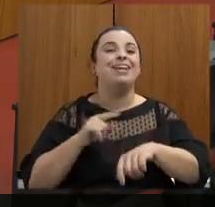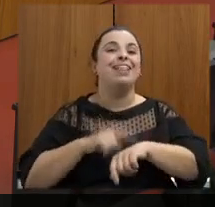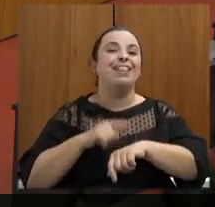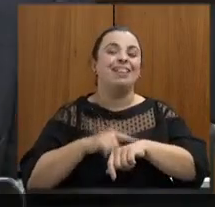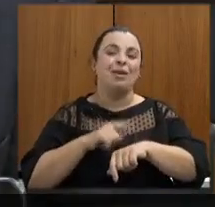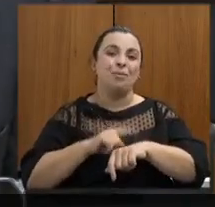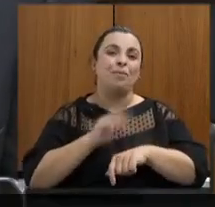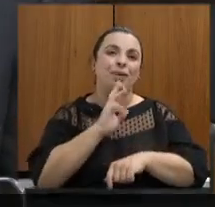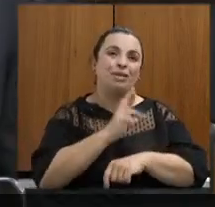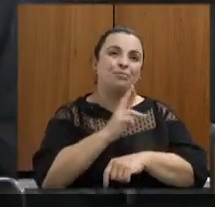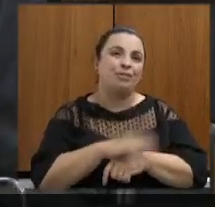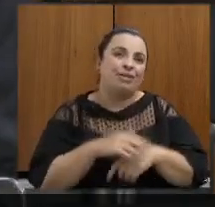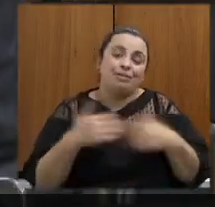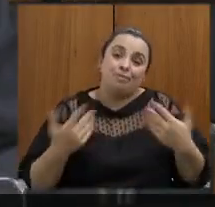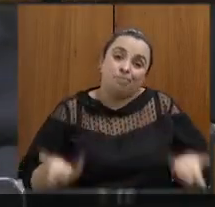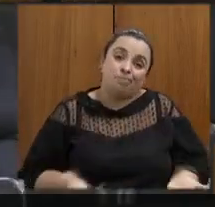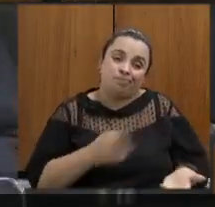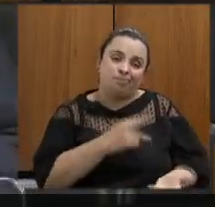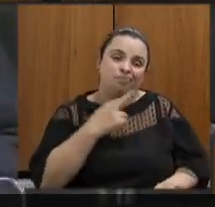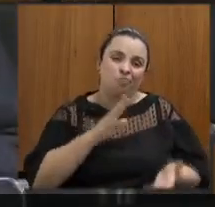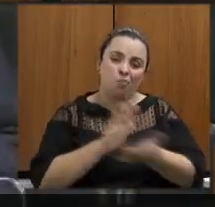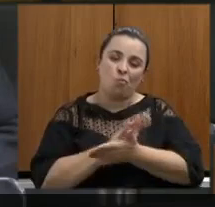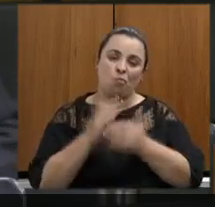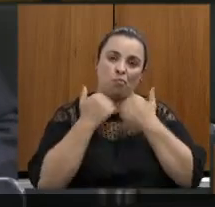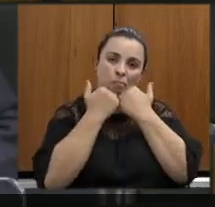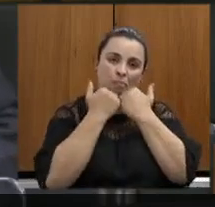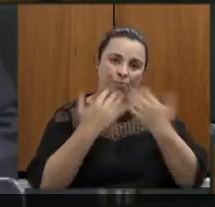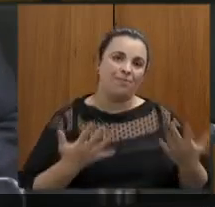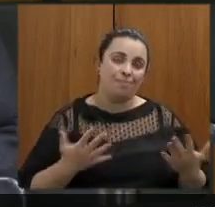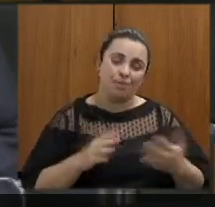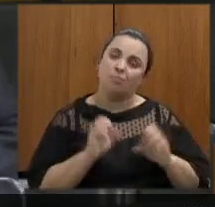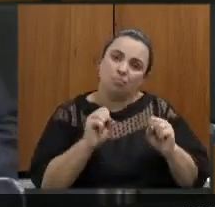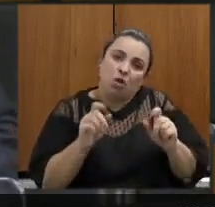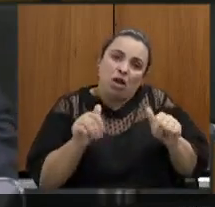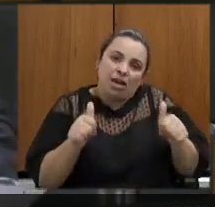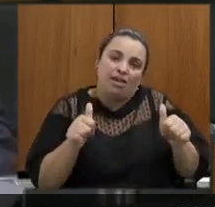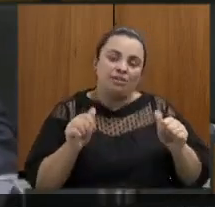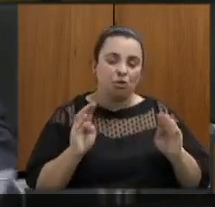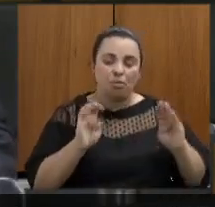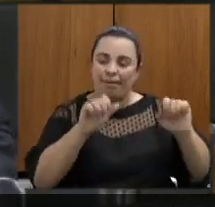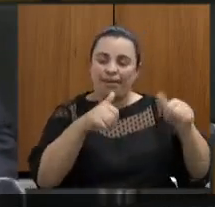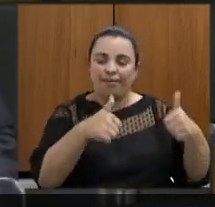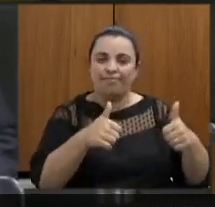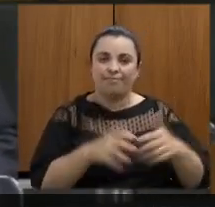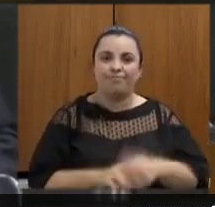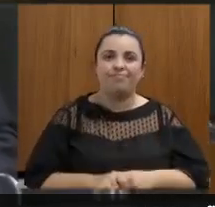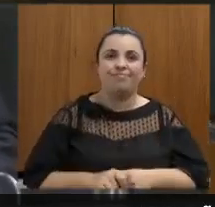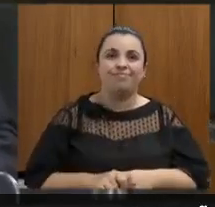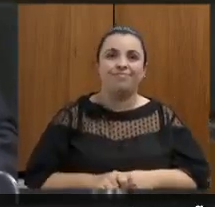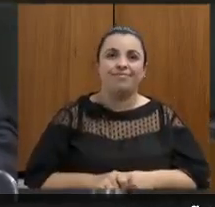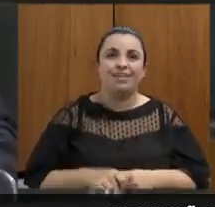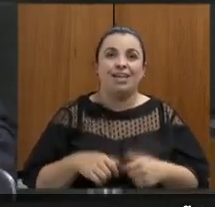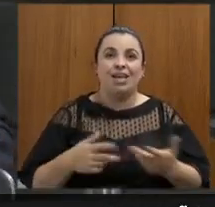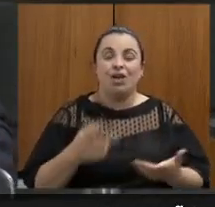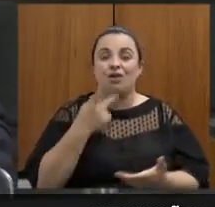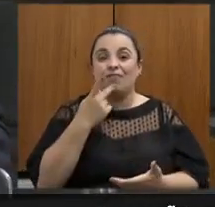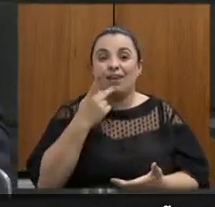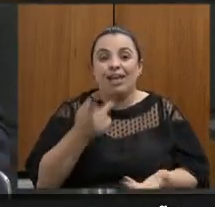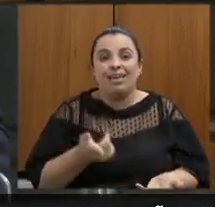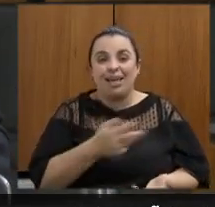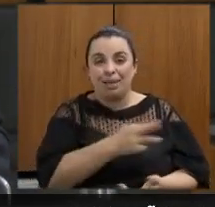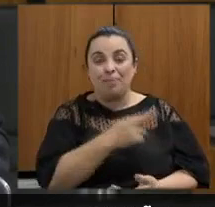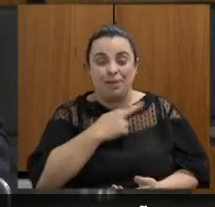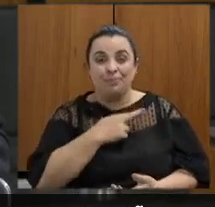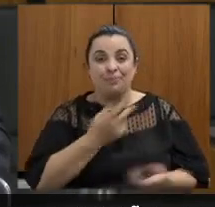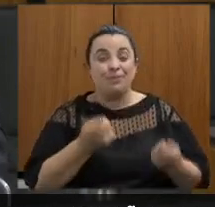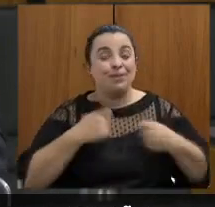ou seja não tem uma resposta ainda tá tudo bem eu queria que a gente fala que eu fico eu fiquei mais preocupado porque